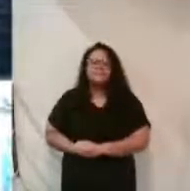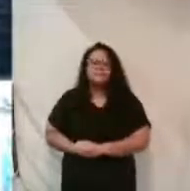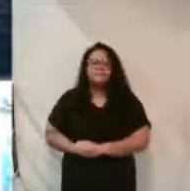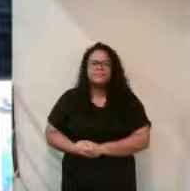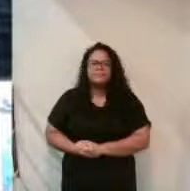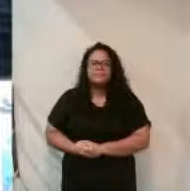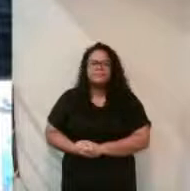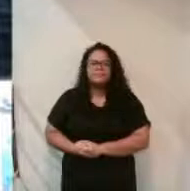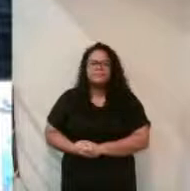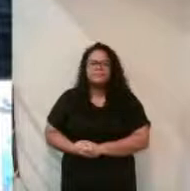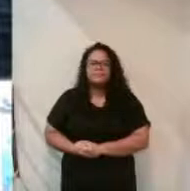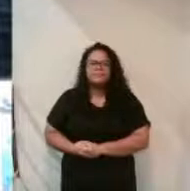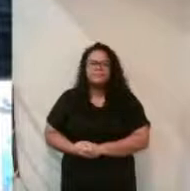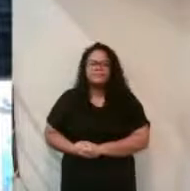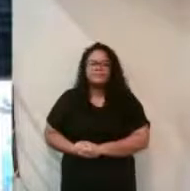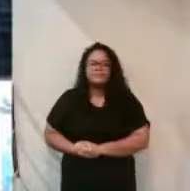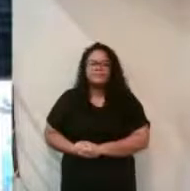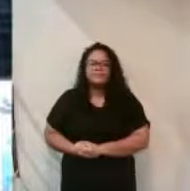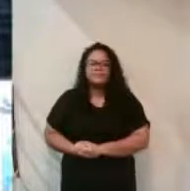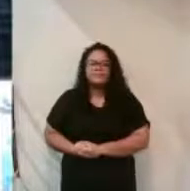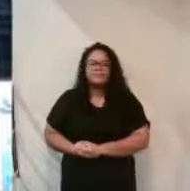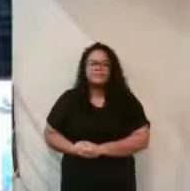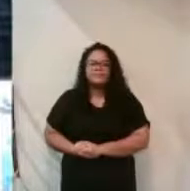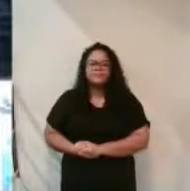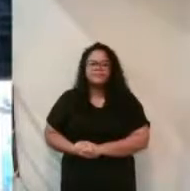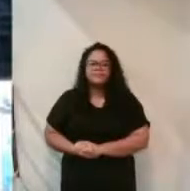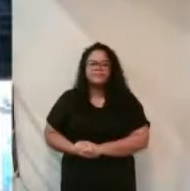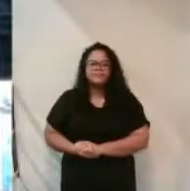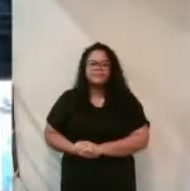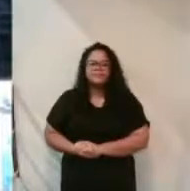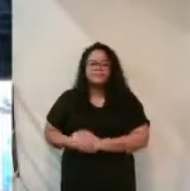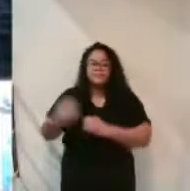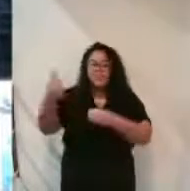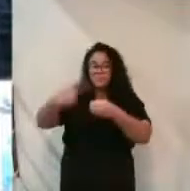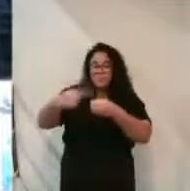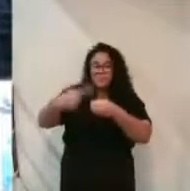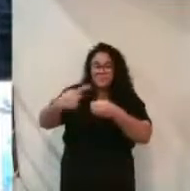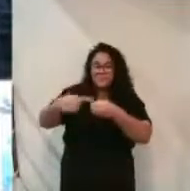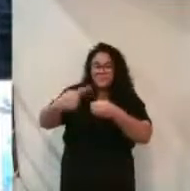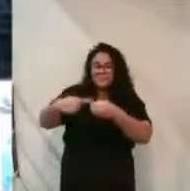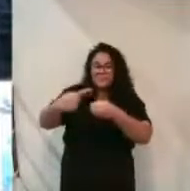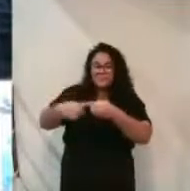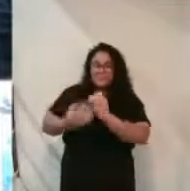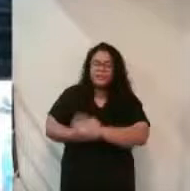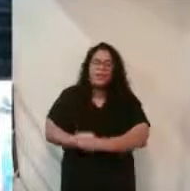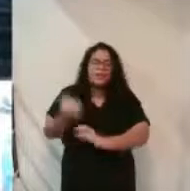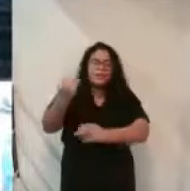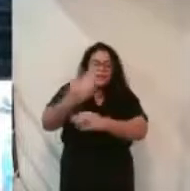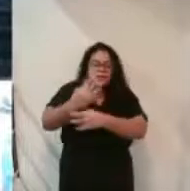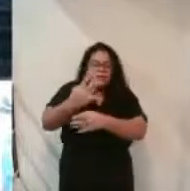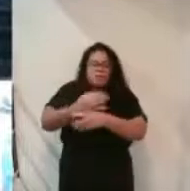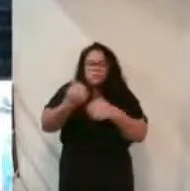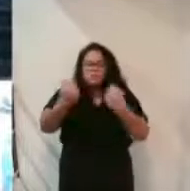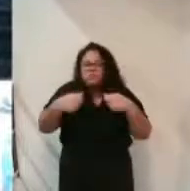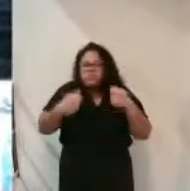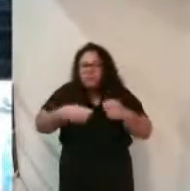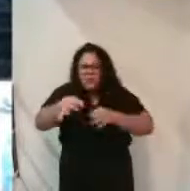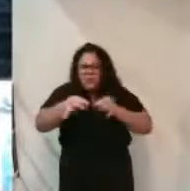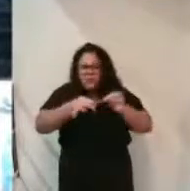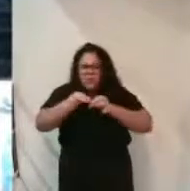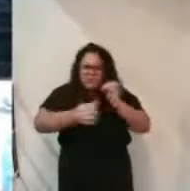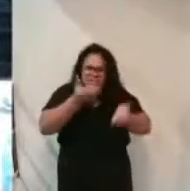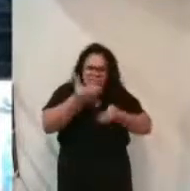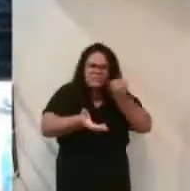de 300 quilômetros. Isto é insustentável. Insustentável, economicamente.